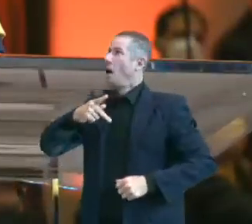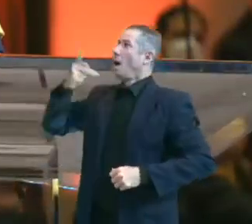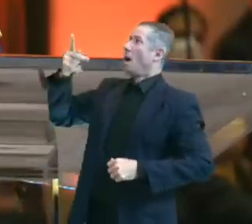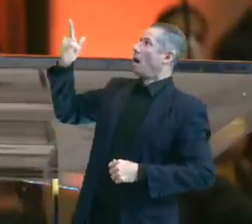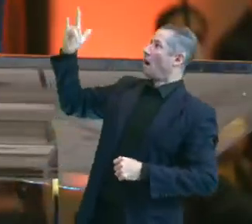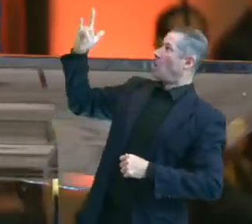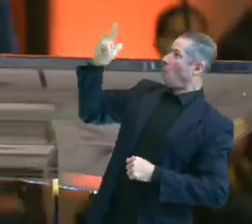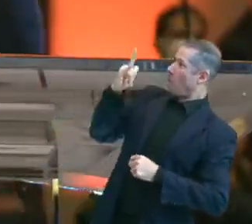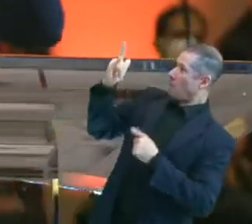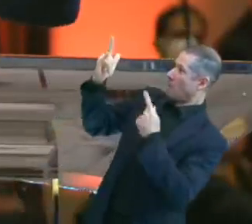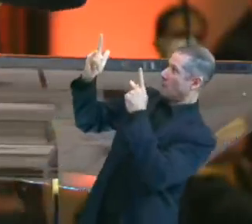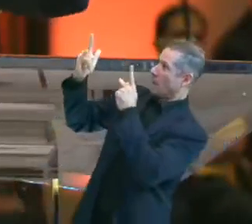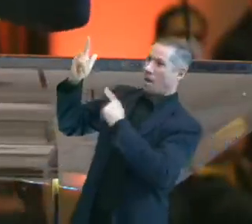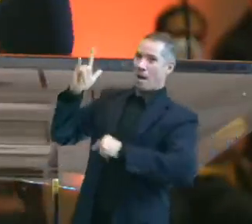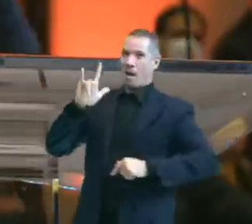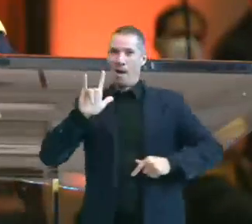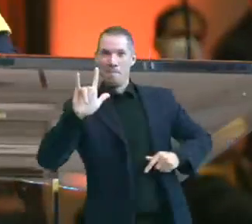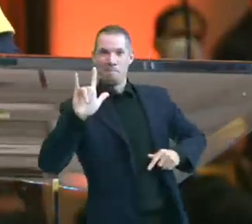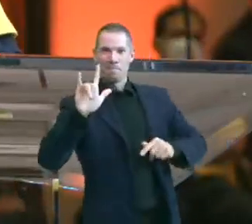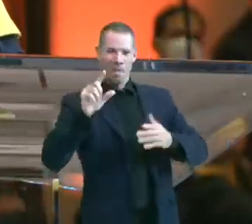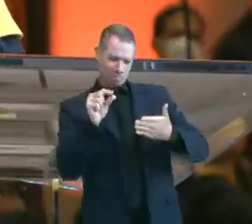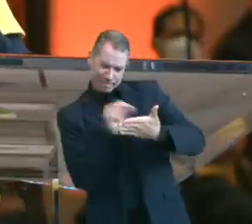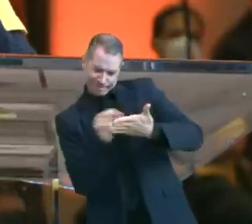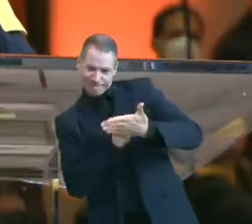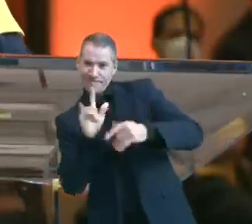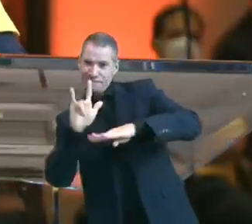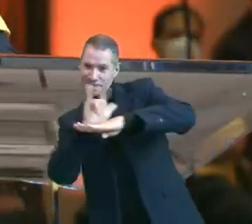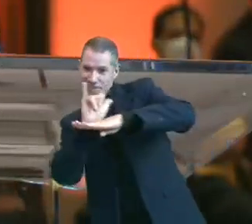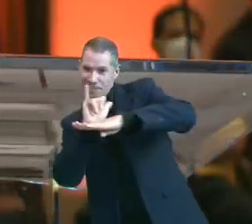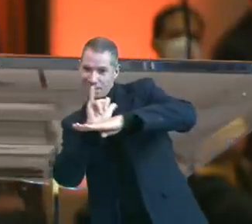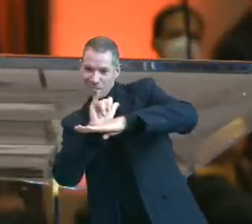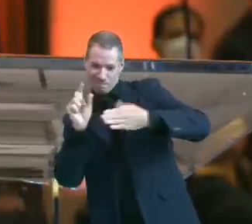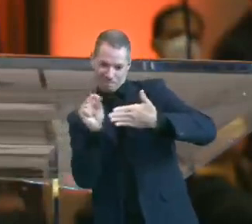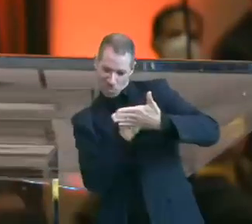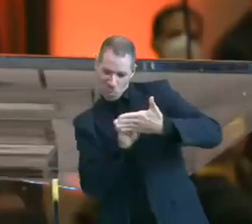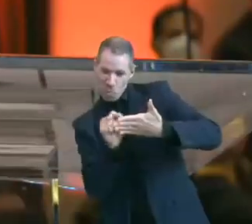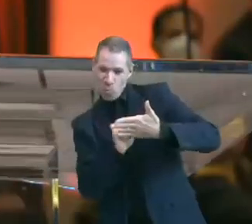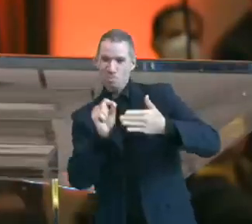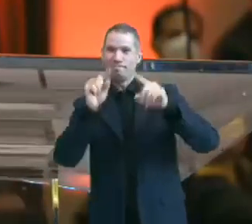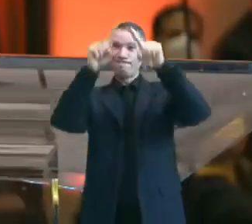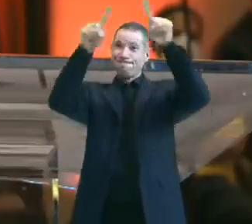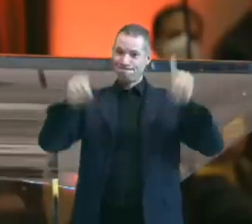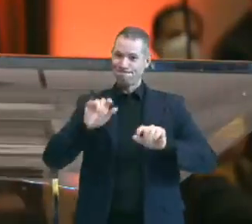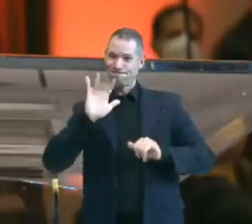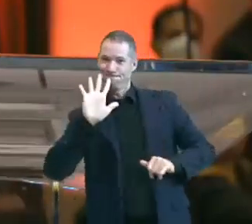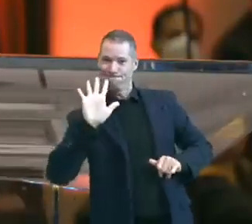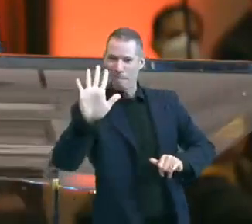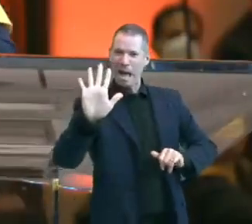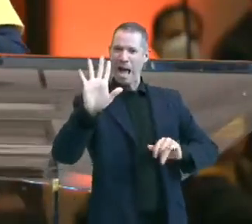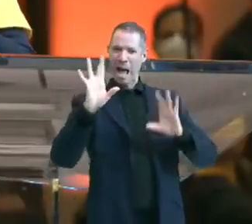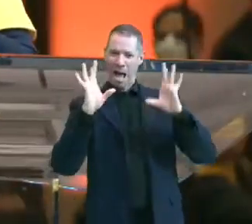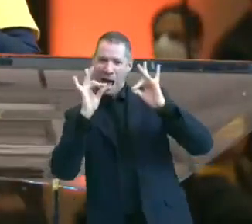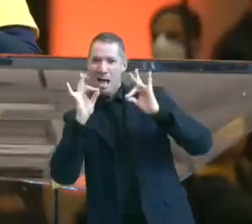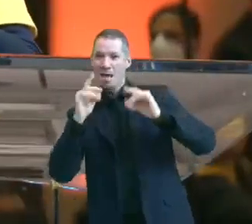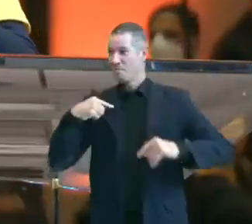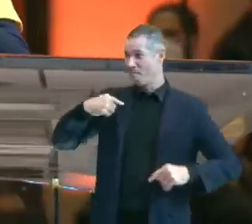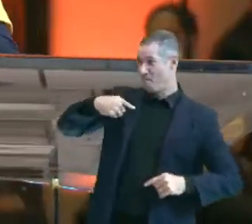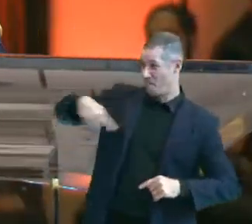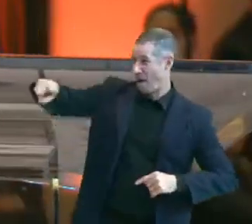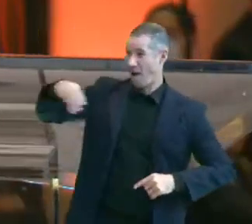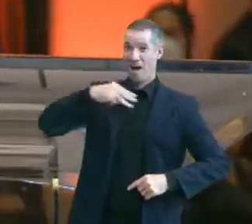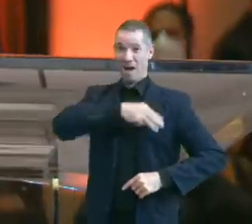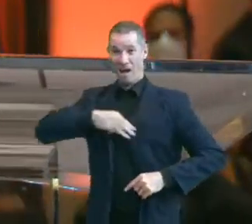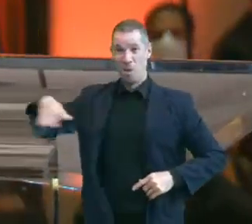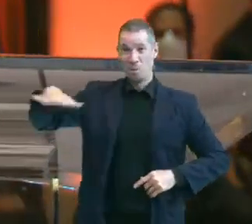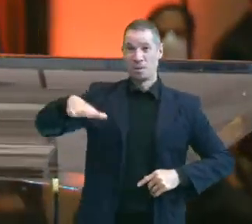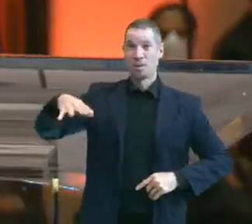Deus? Às vezes é colocar um bilhetinho na porta. Às vezes é ir para o campo missionário. Deus me chamou quando